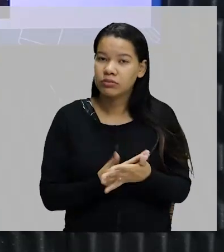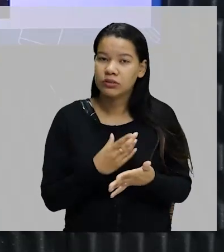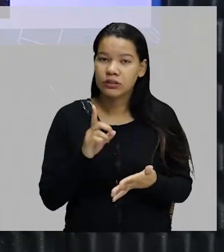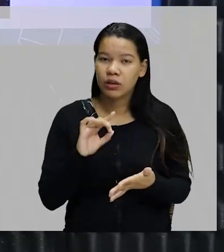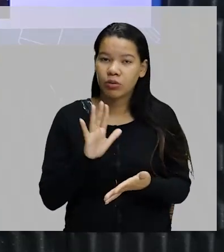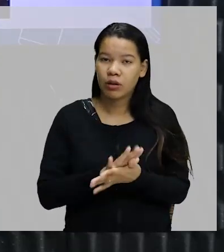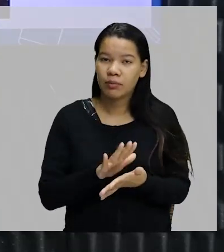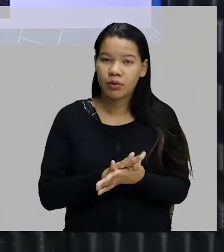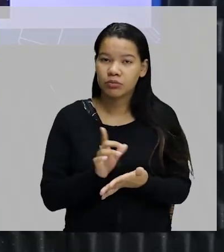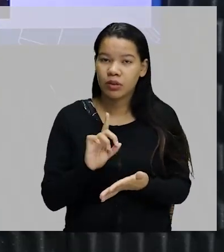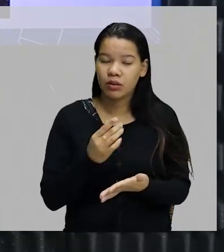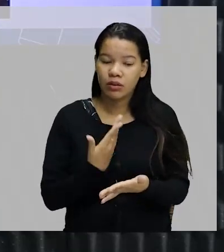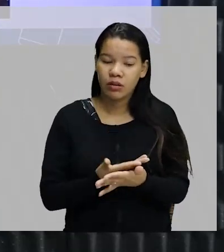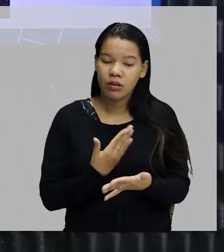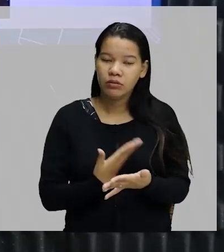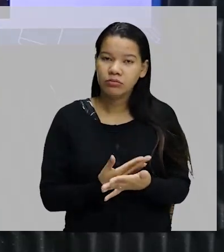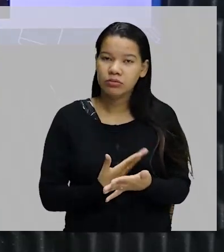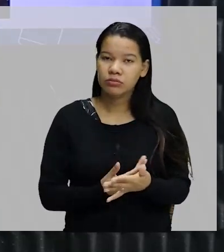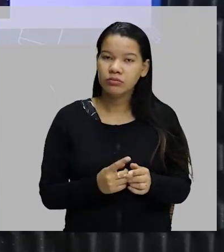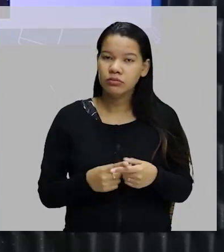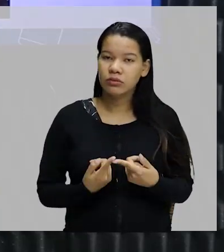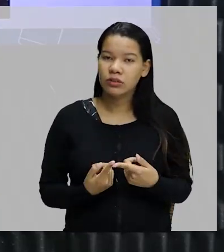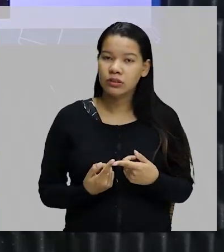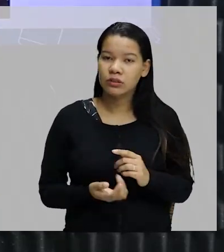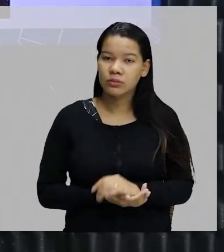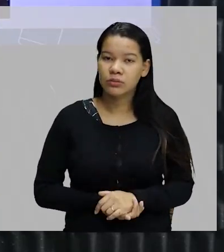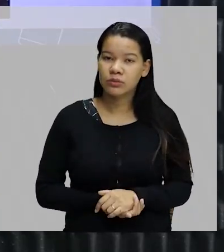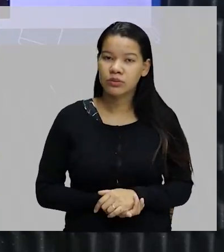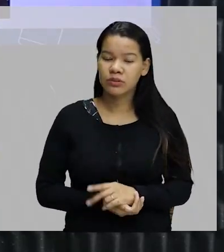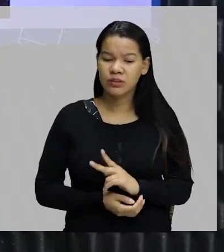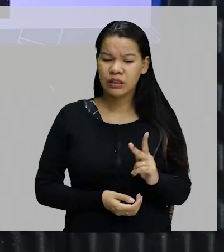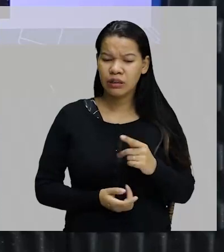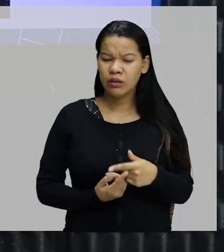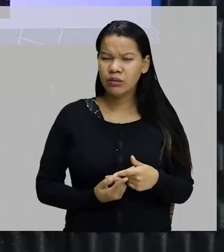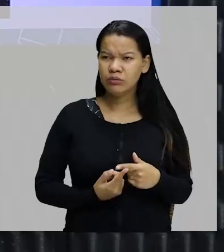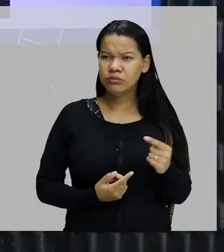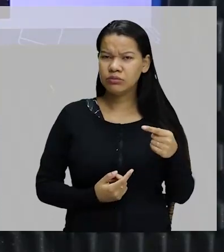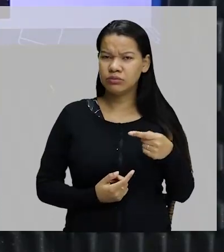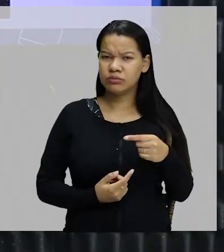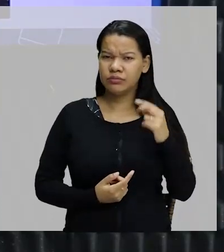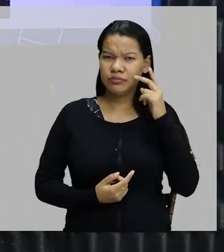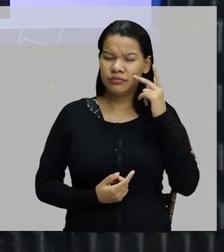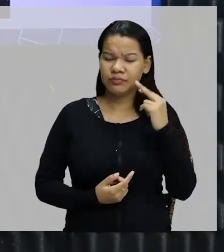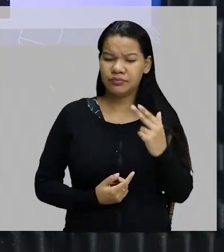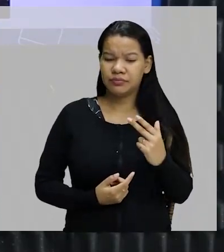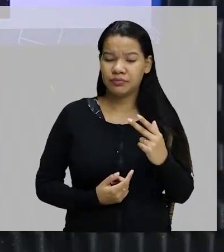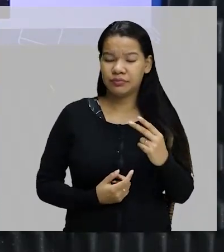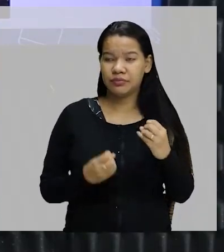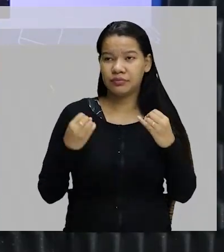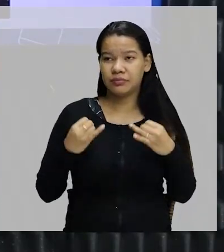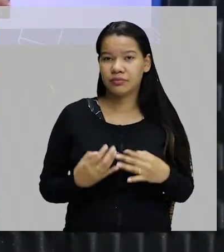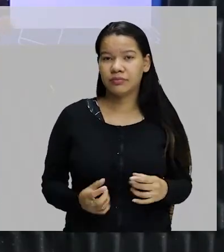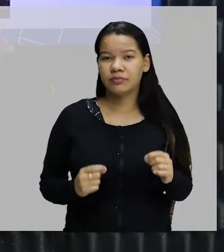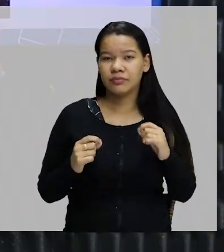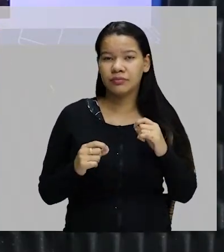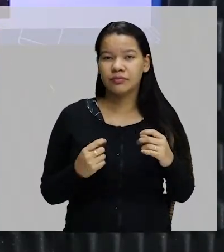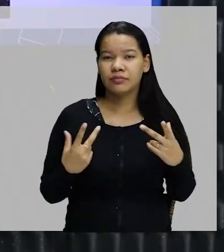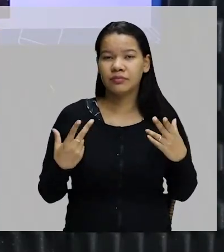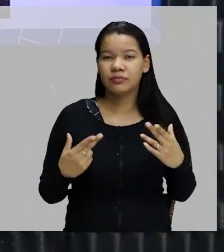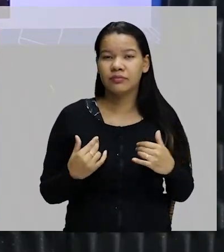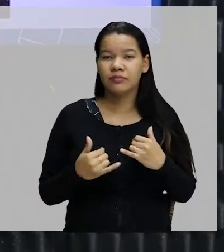a parte frontal da mão. Professor, mas por que isso? Na história, fala-se que aqui é como as brincadeiras,